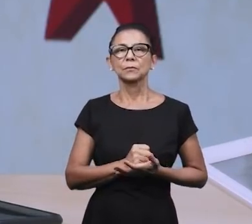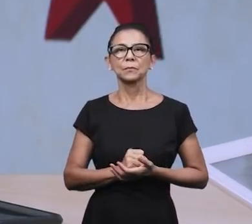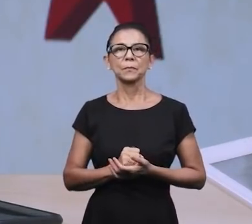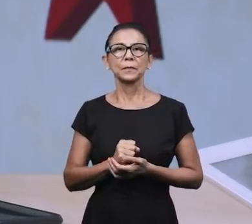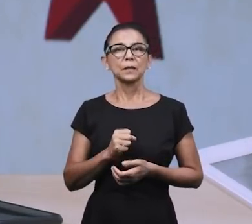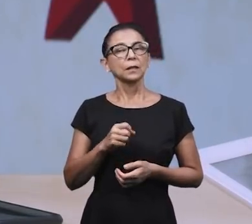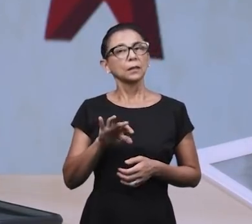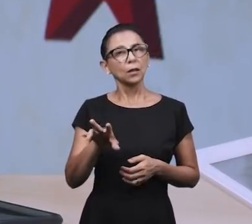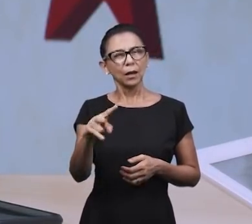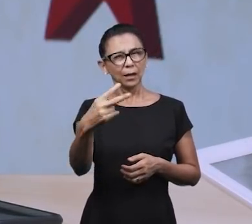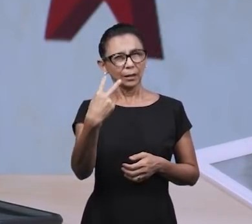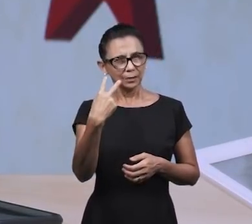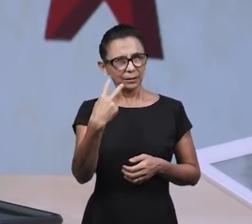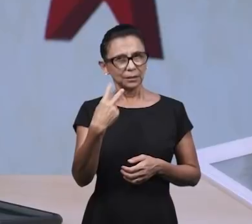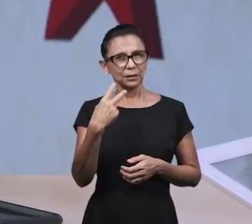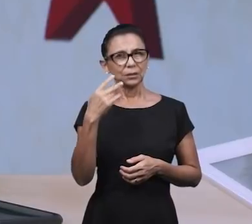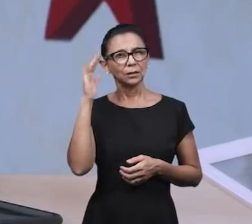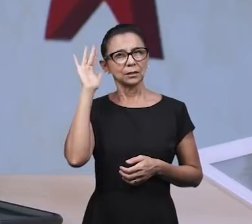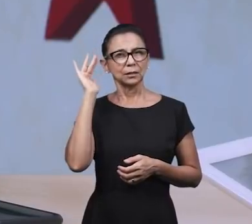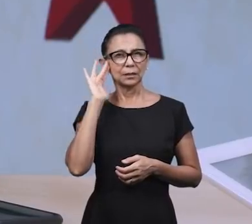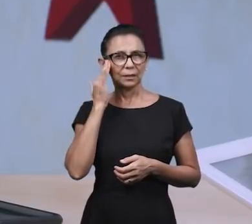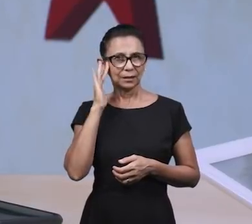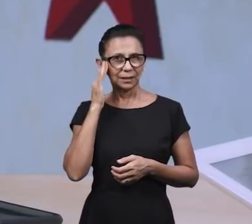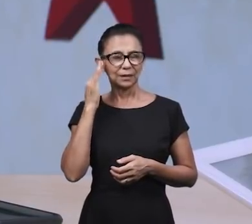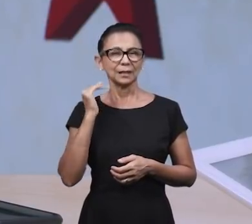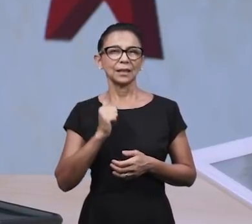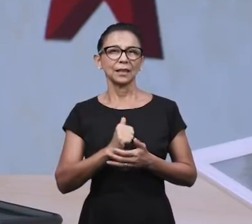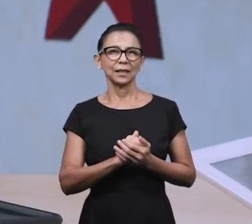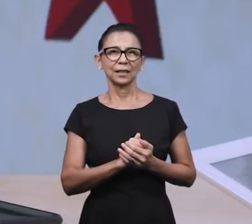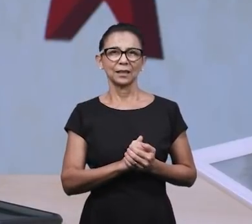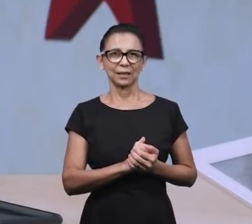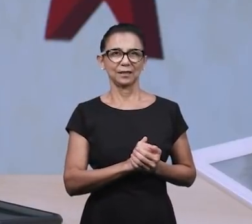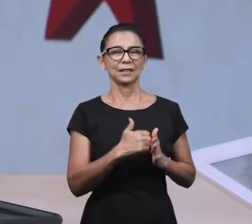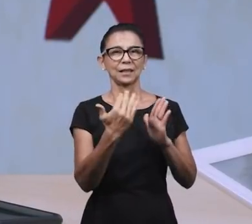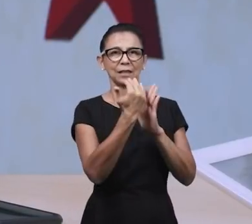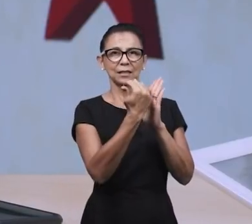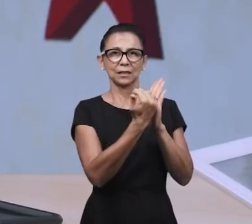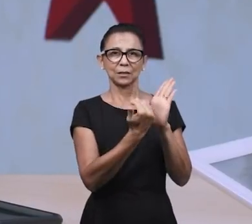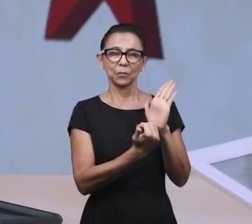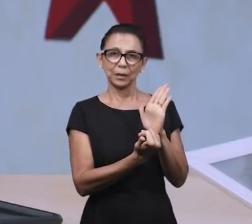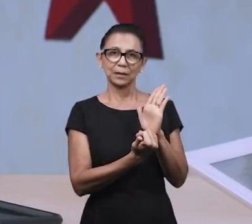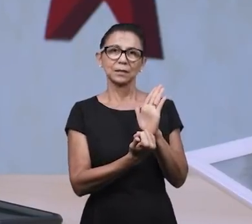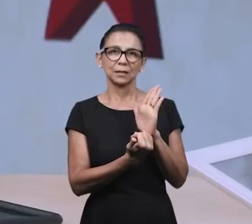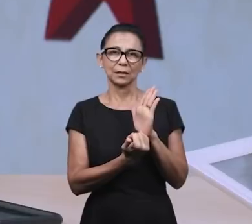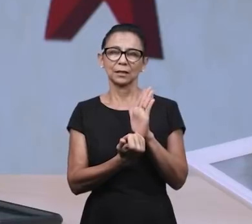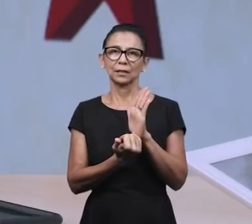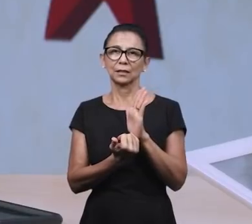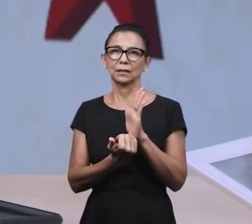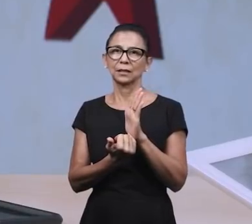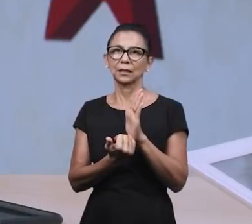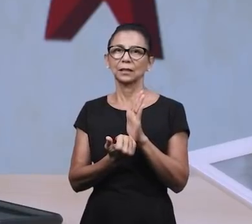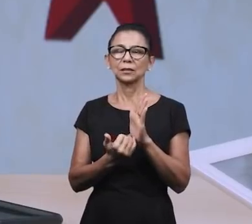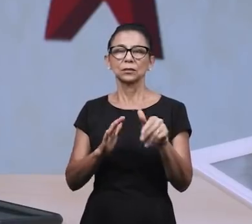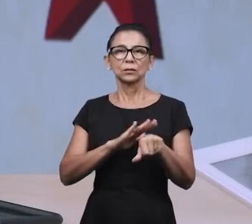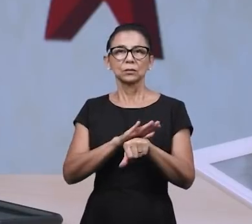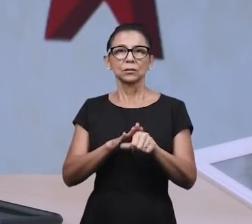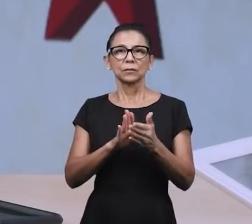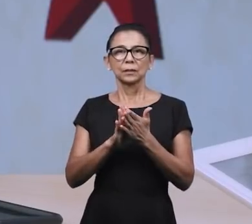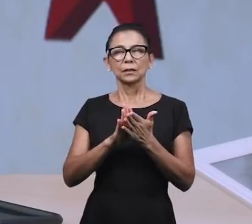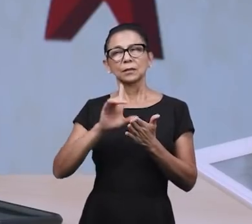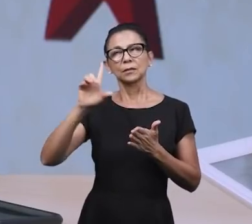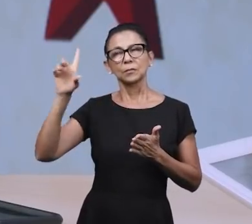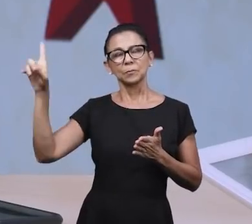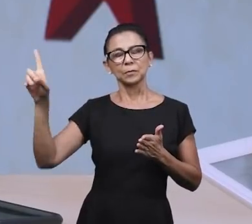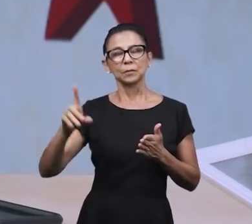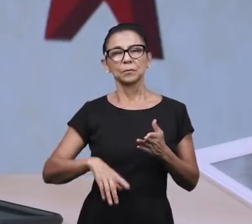tema se você assistir a sequência de programas voltados para esse assunto. Os dois programas anteriores,